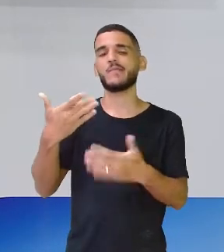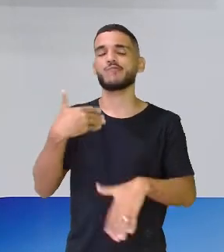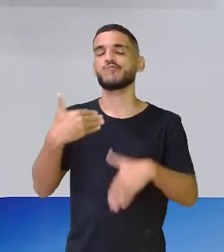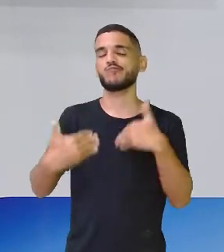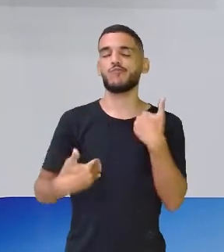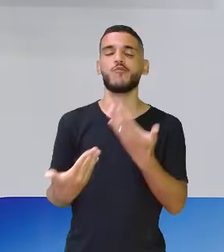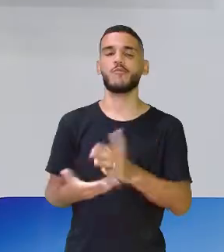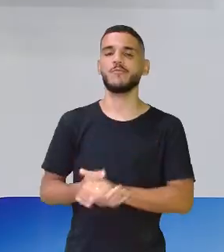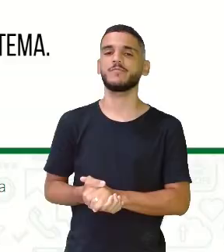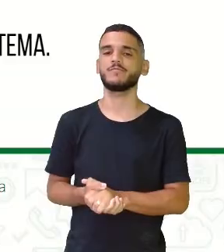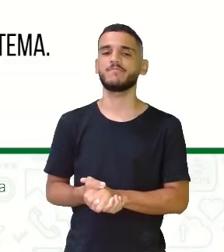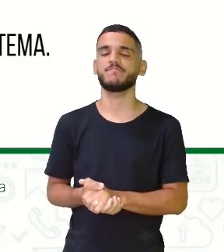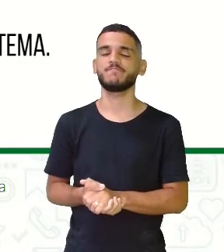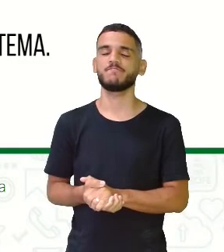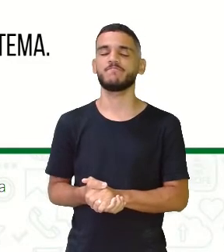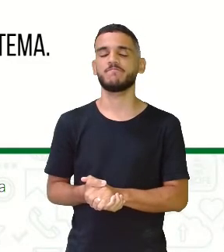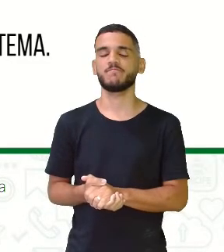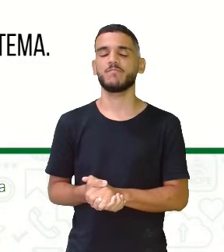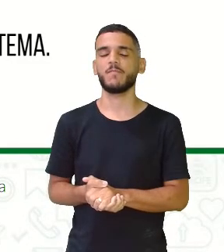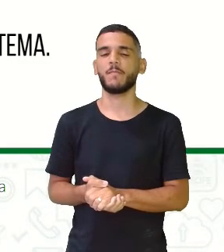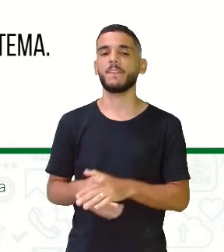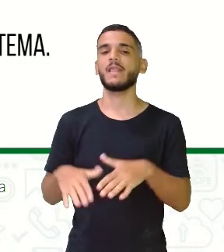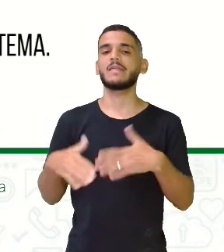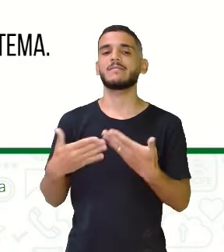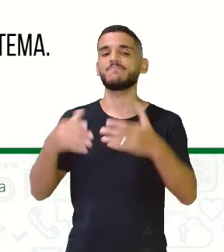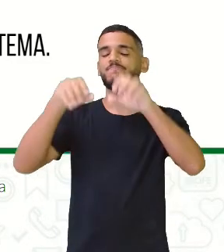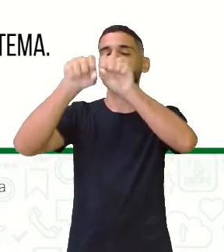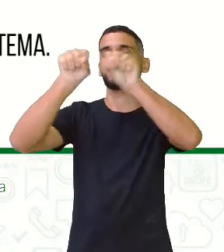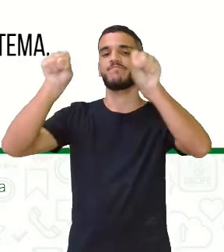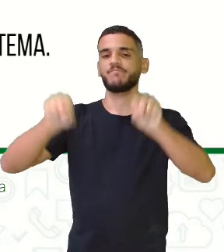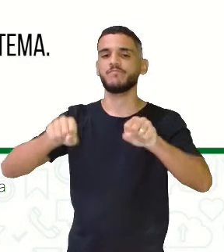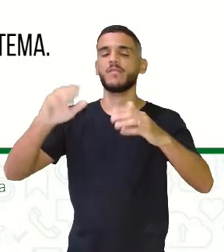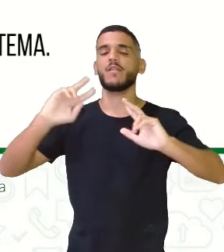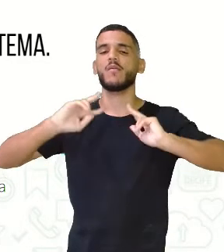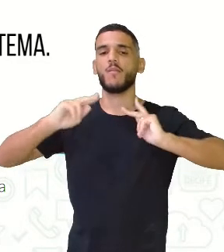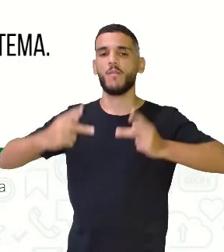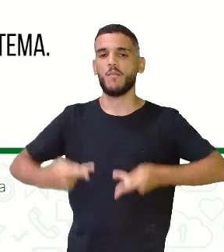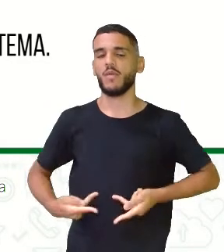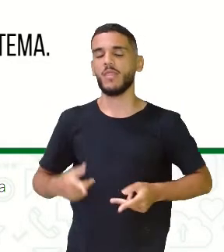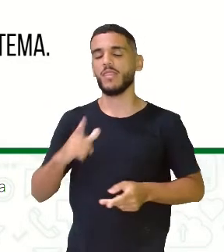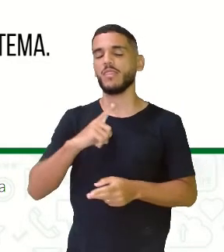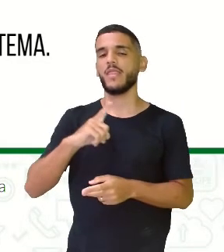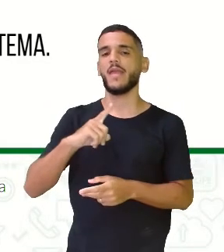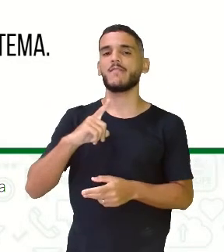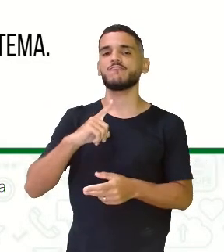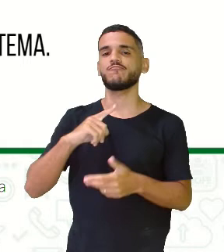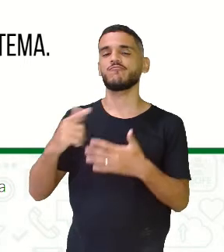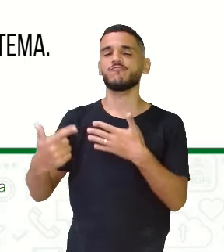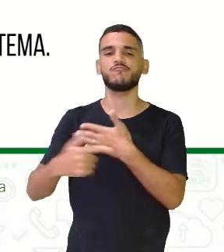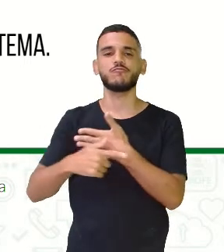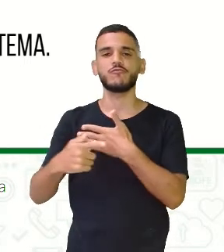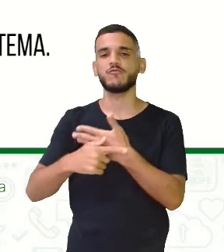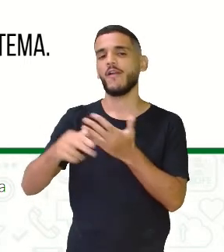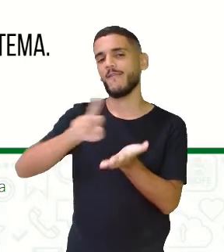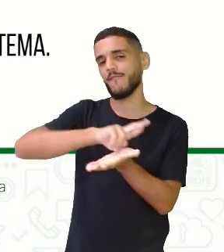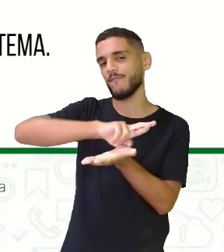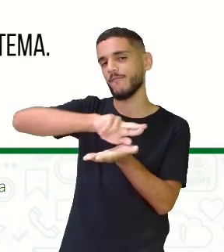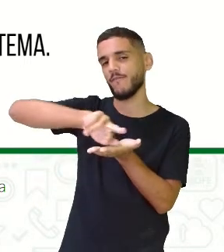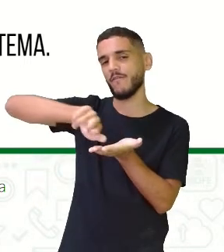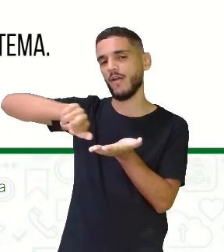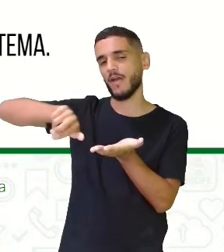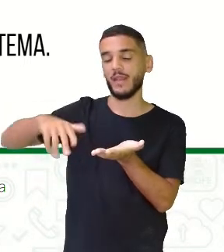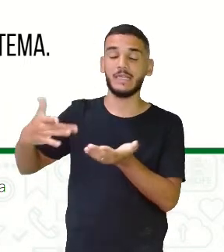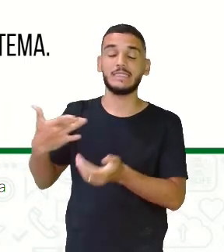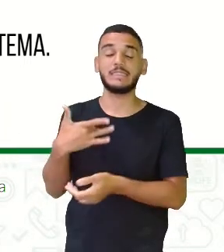só, vamos ler aqui. Os sistemas do corpo humano têm funções distintas, mas a saúde humana depende do